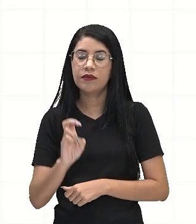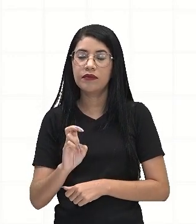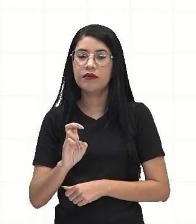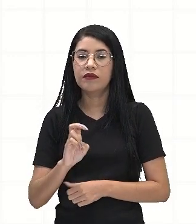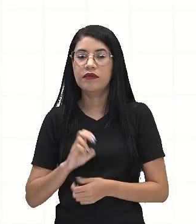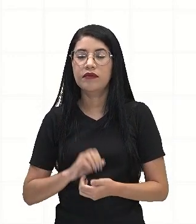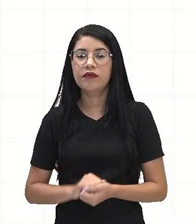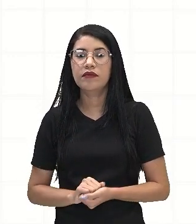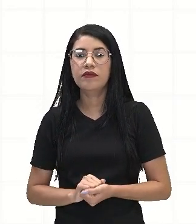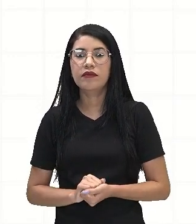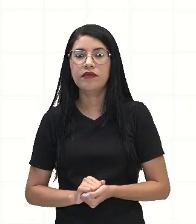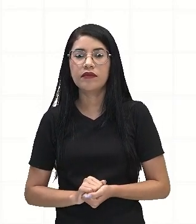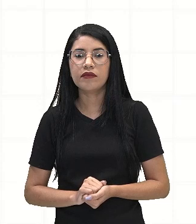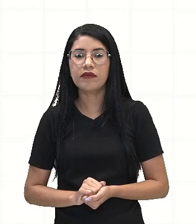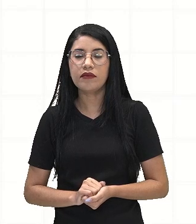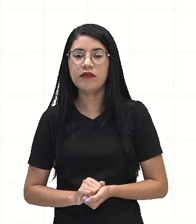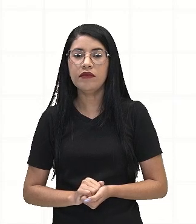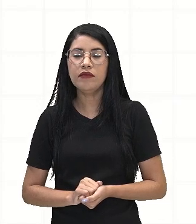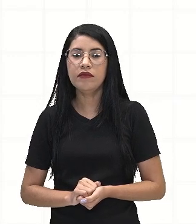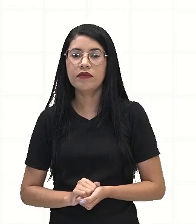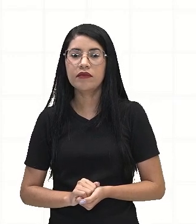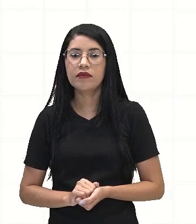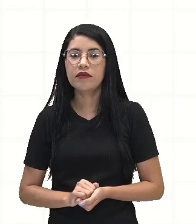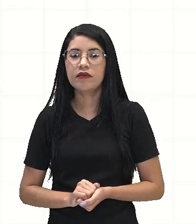dividido por 15.